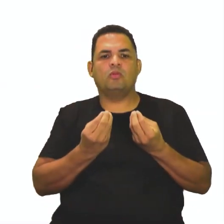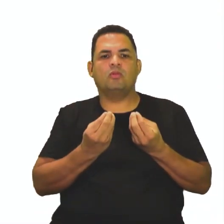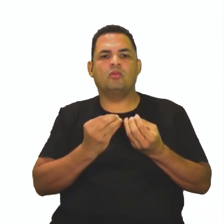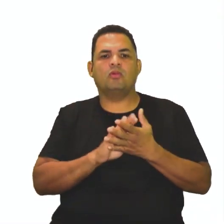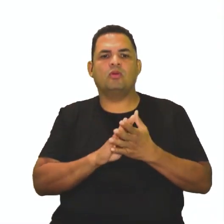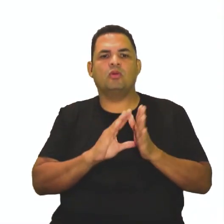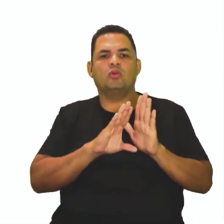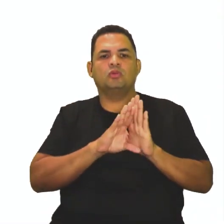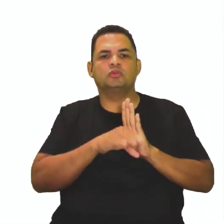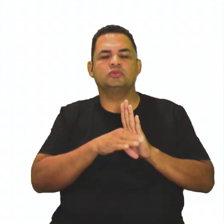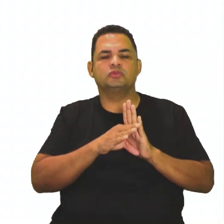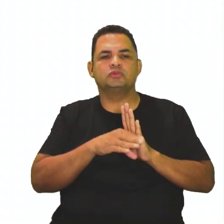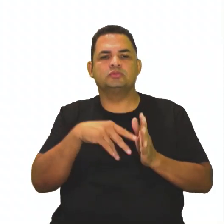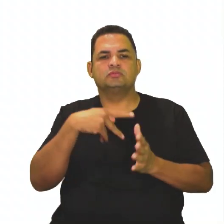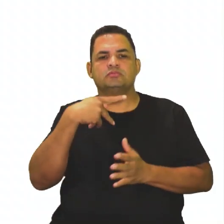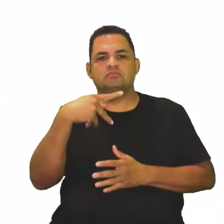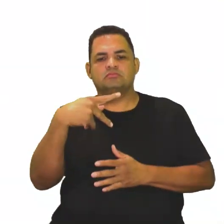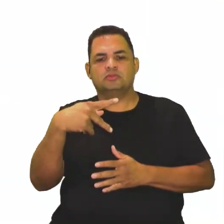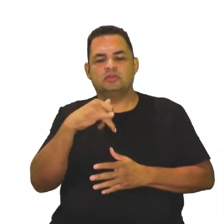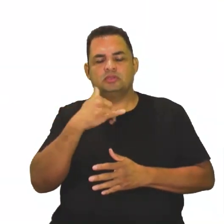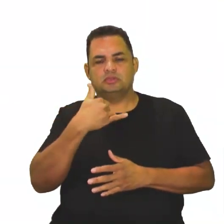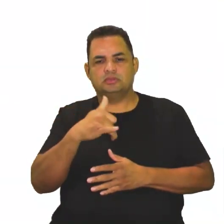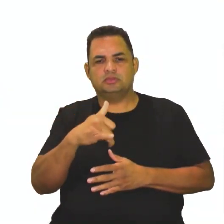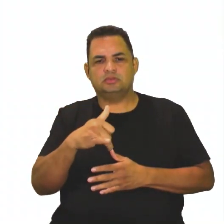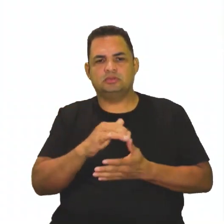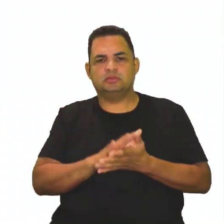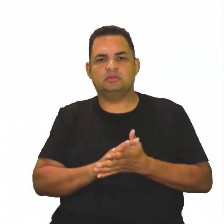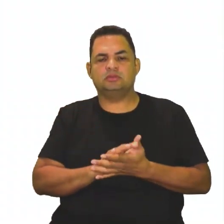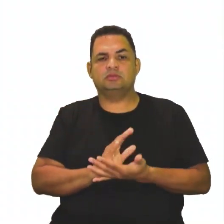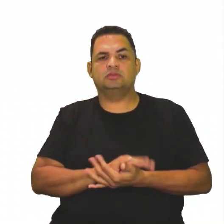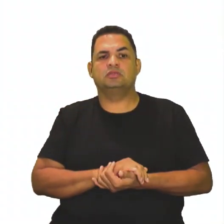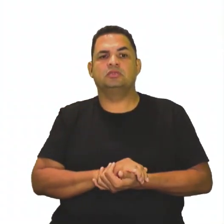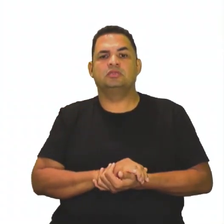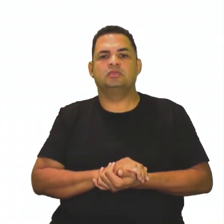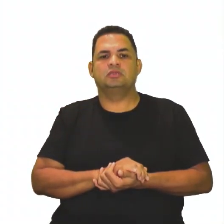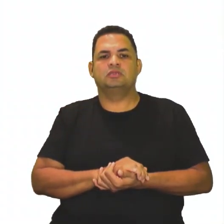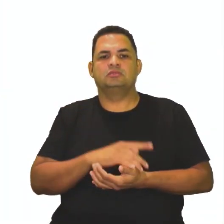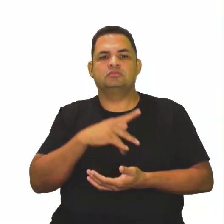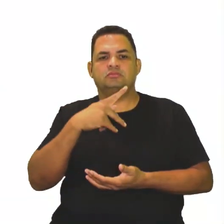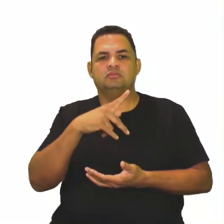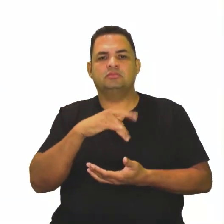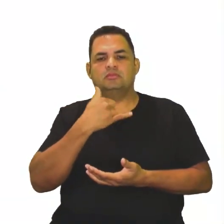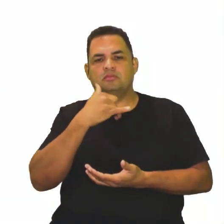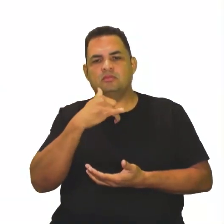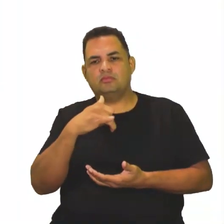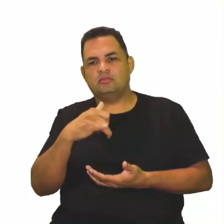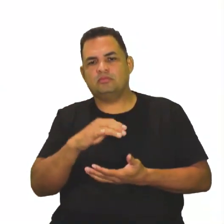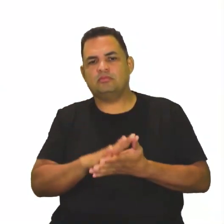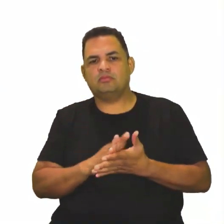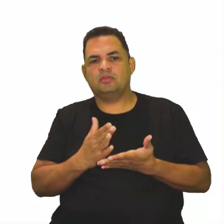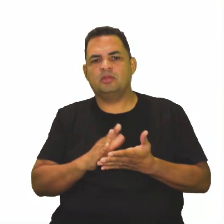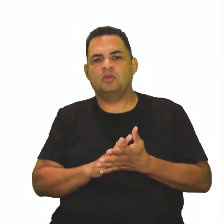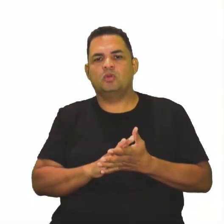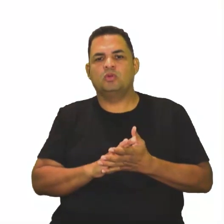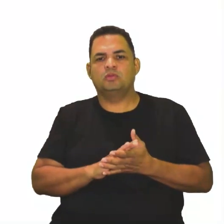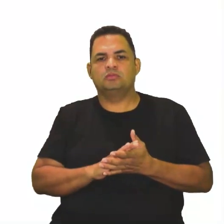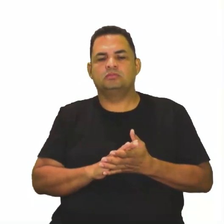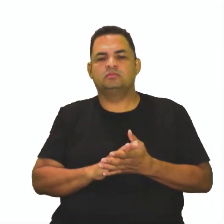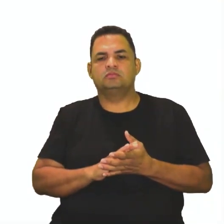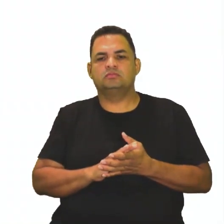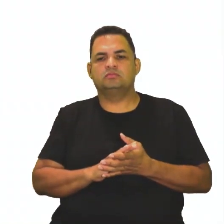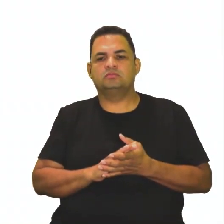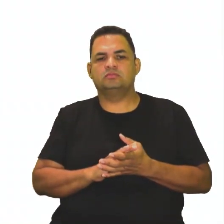definimos aí a questão da potência elétrica? Nós definimos a potência elétrica como